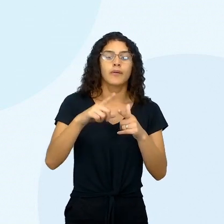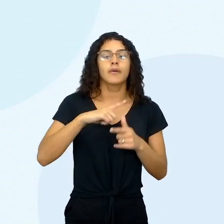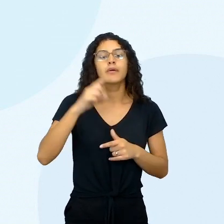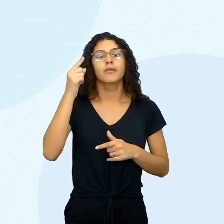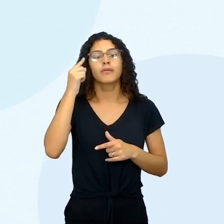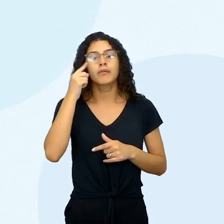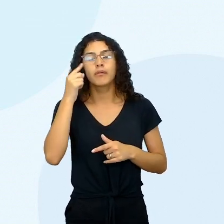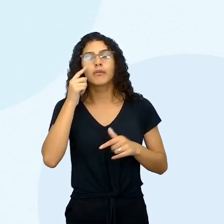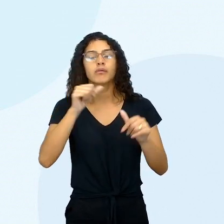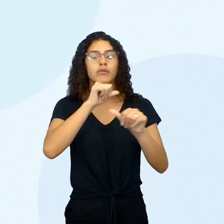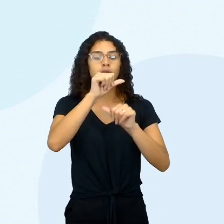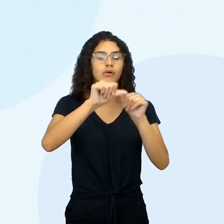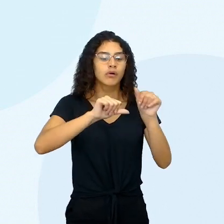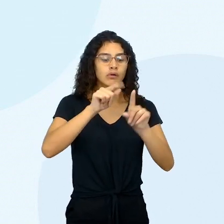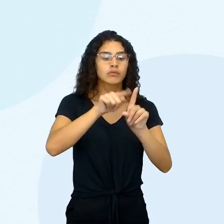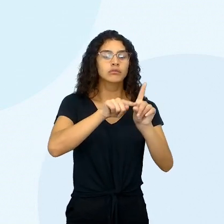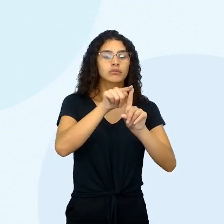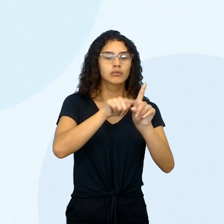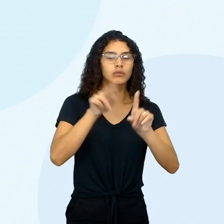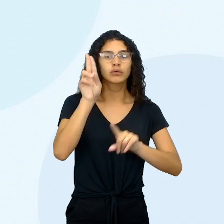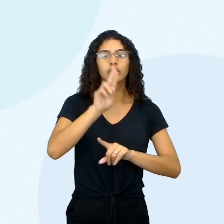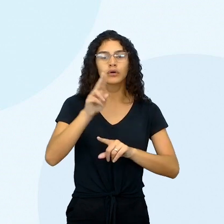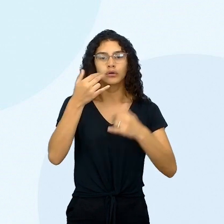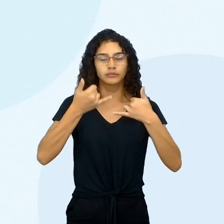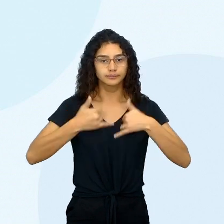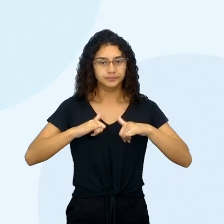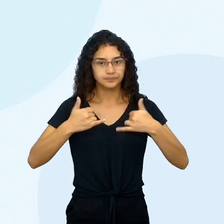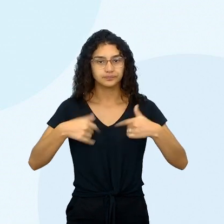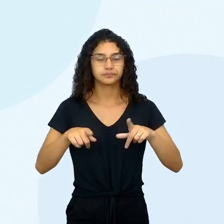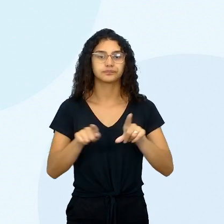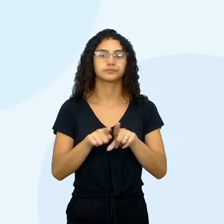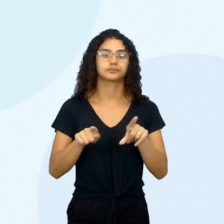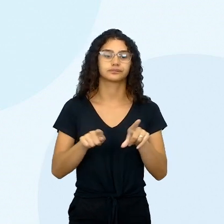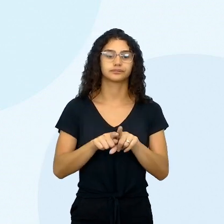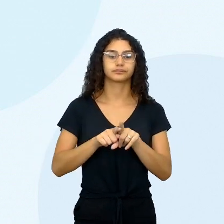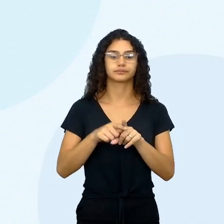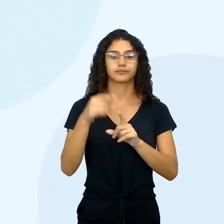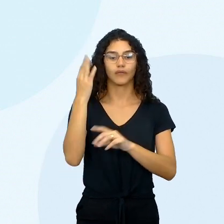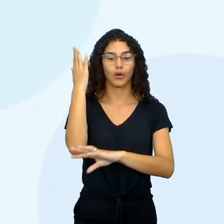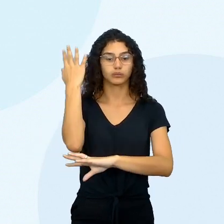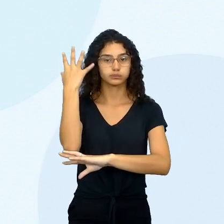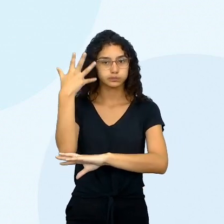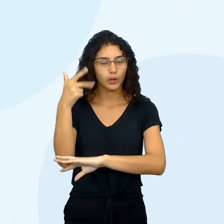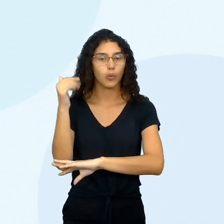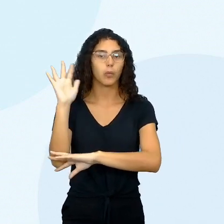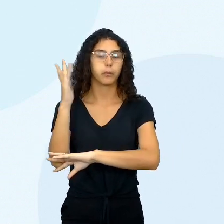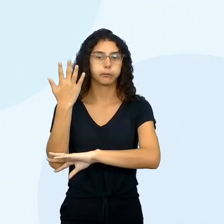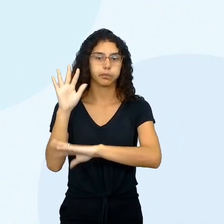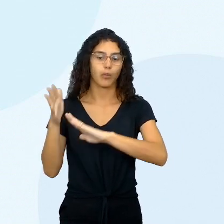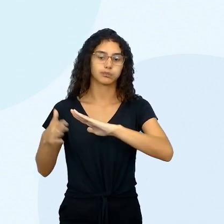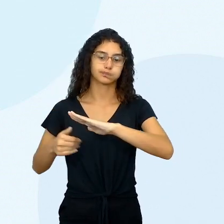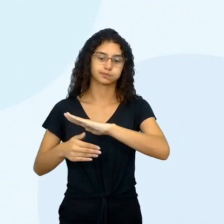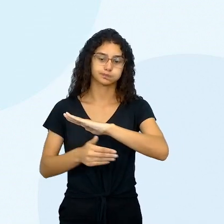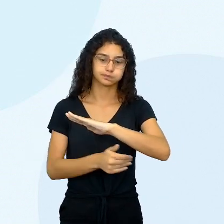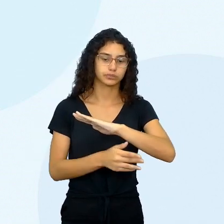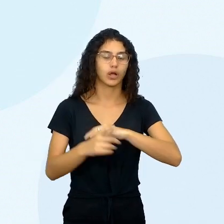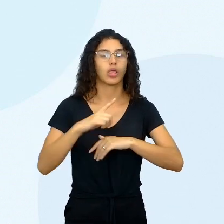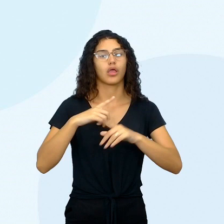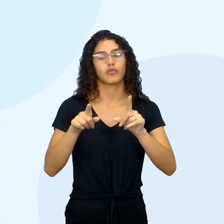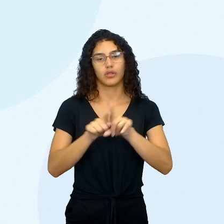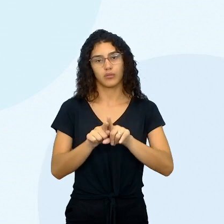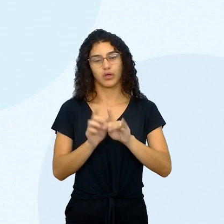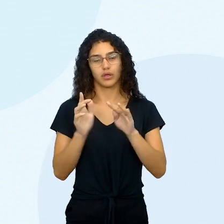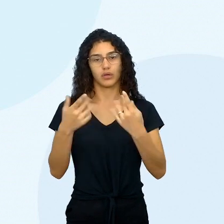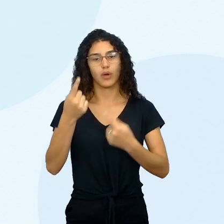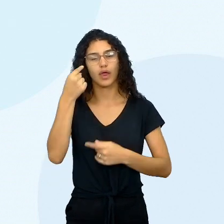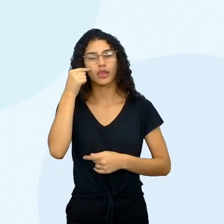pensar em mudanças climáticas, em consumo, em energia, e não falar em conservação da biodiversidade, sem desmatamento, sem incêndios. Então,